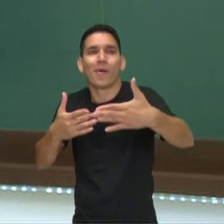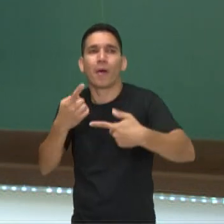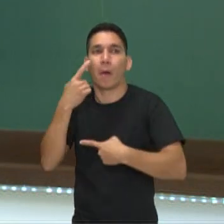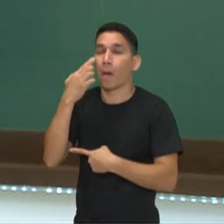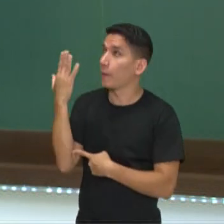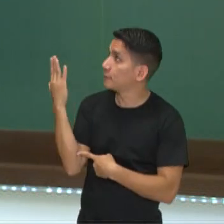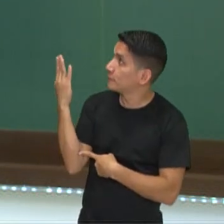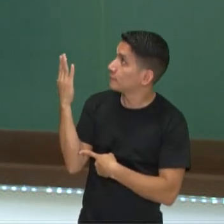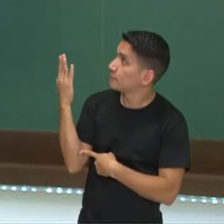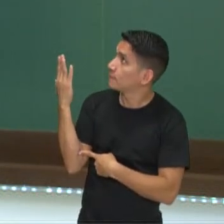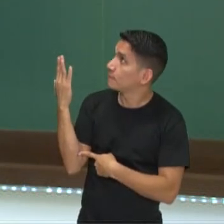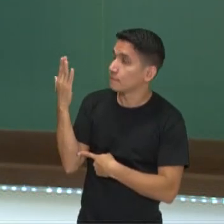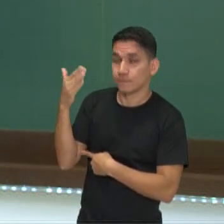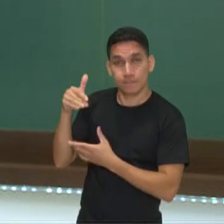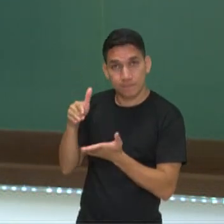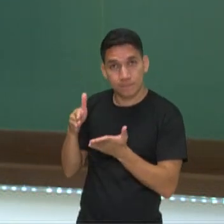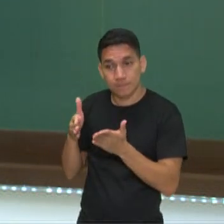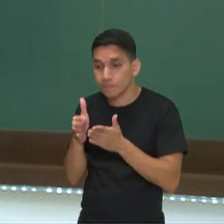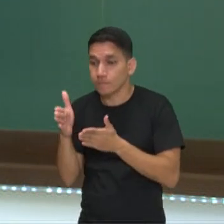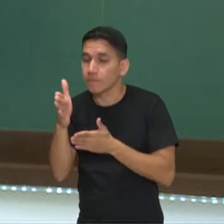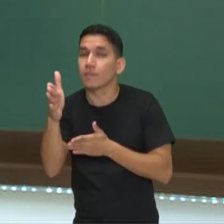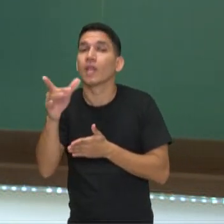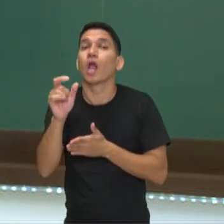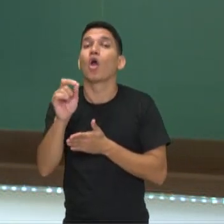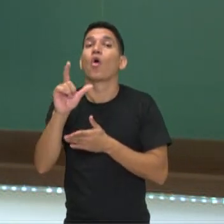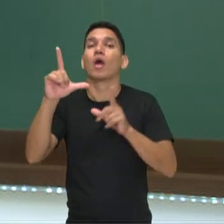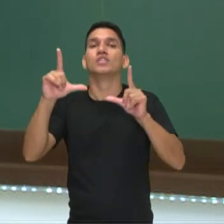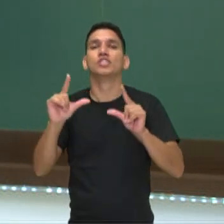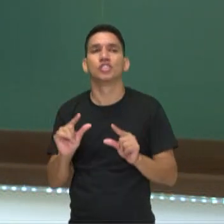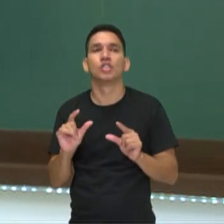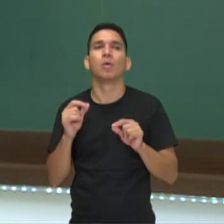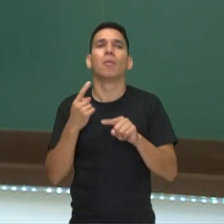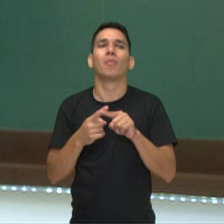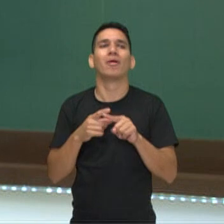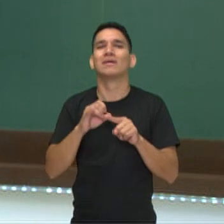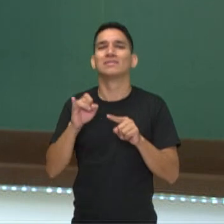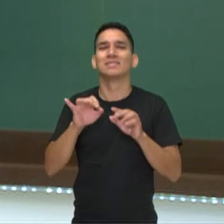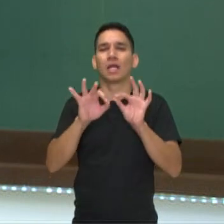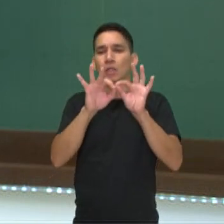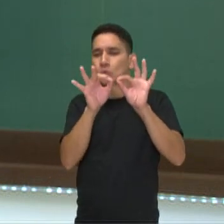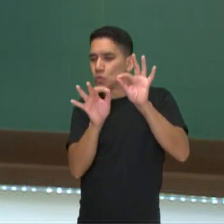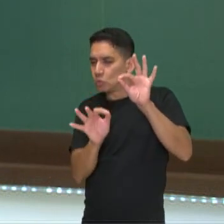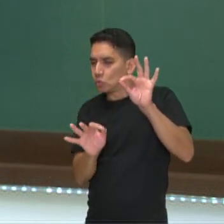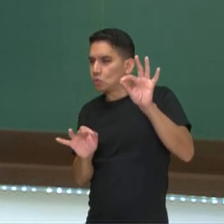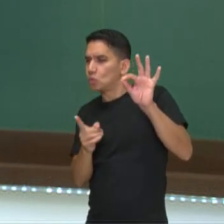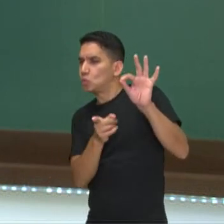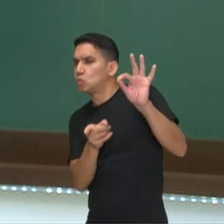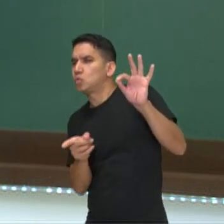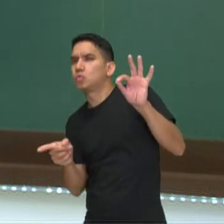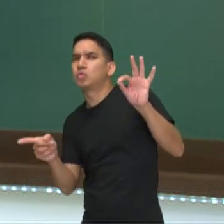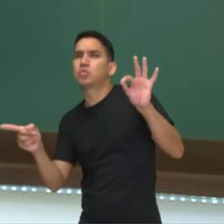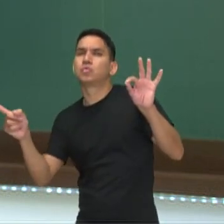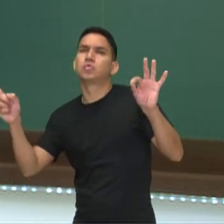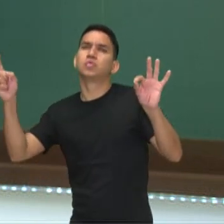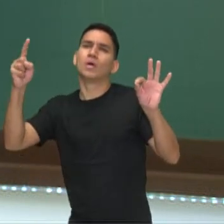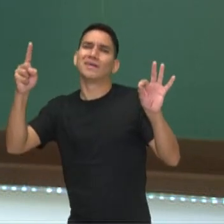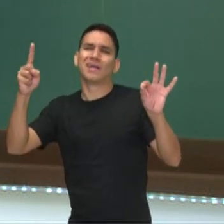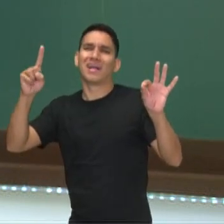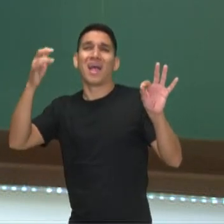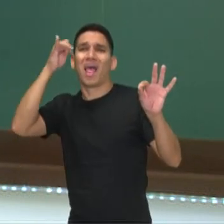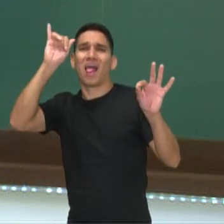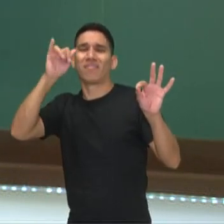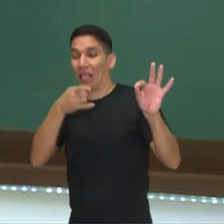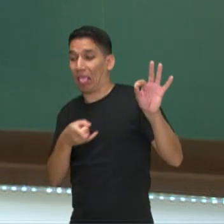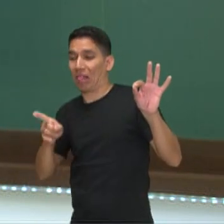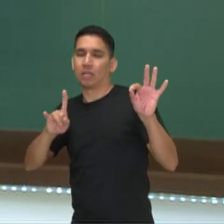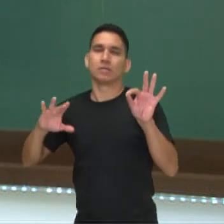ó, e diminuir, porque senão teria que fazer todo o trajeto por aqui, então aqui diminui